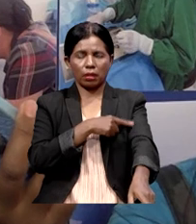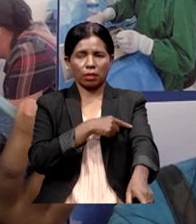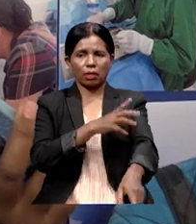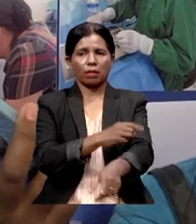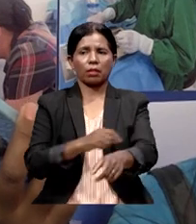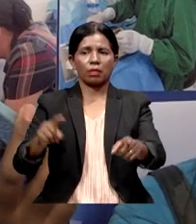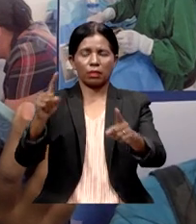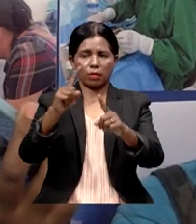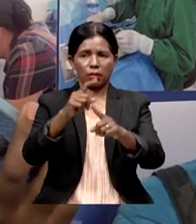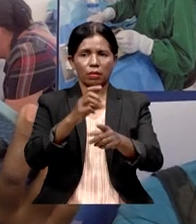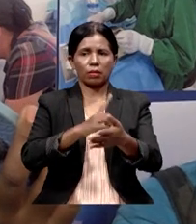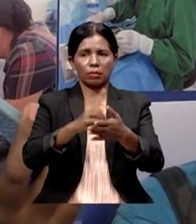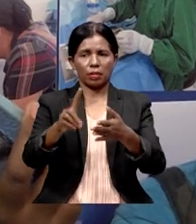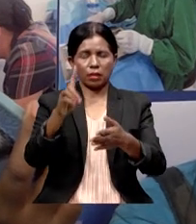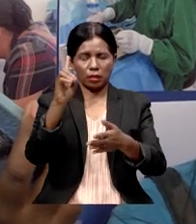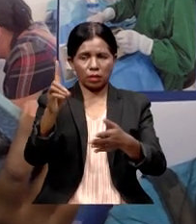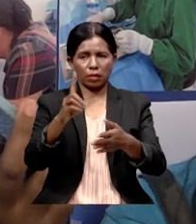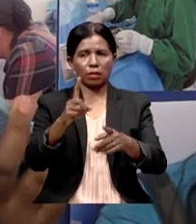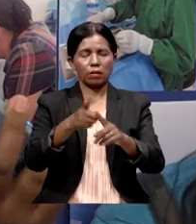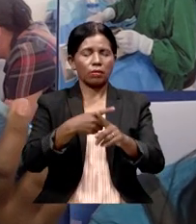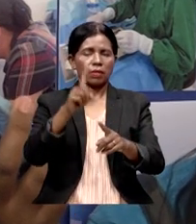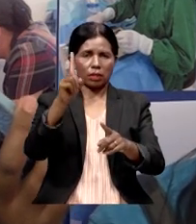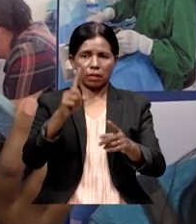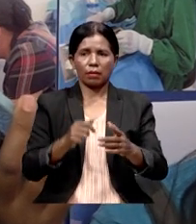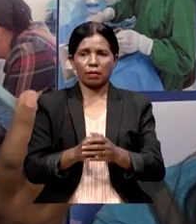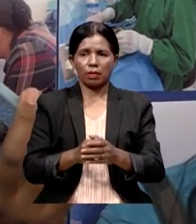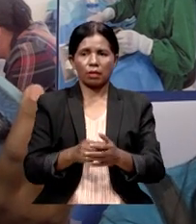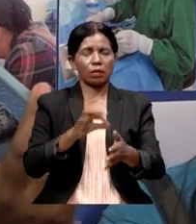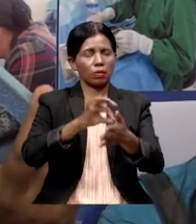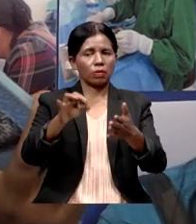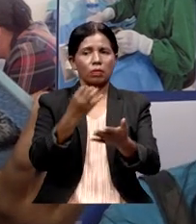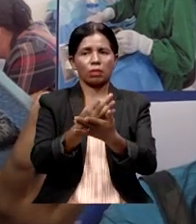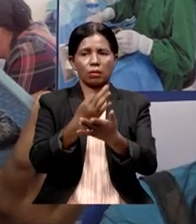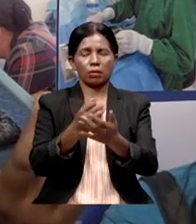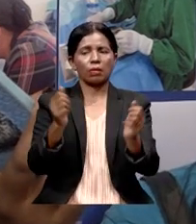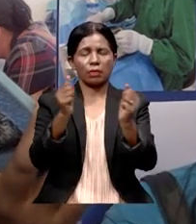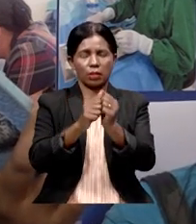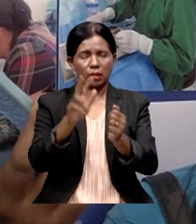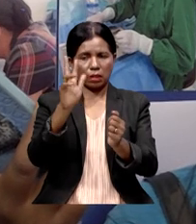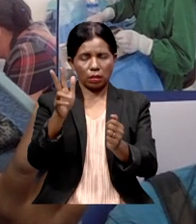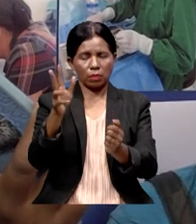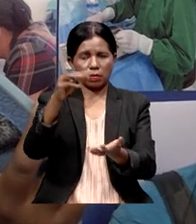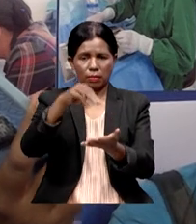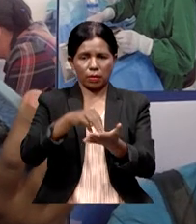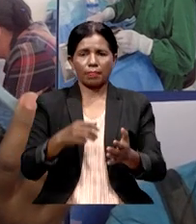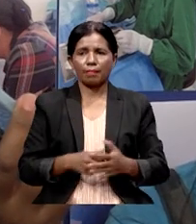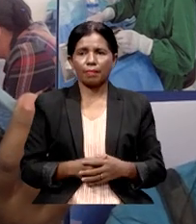to a semana ida o balu ho fula in de contato com orçamento vel hanto ira ita ia